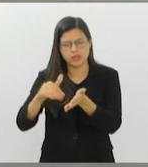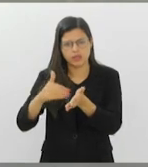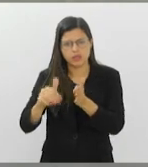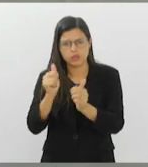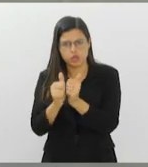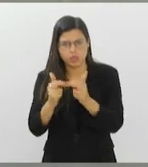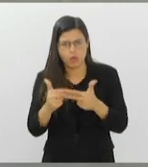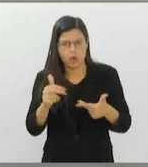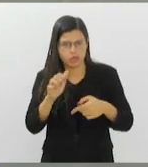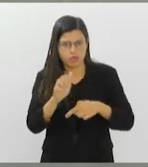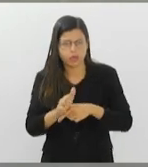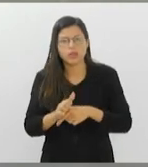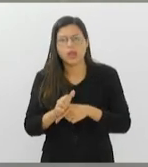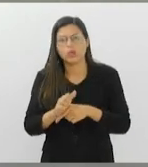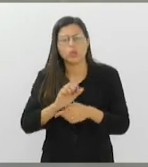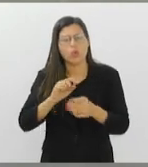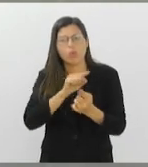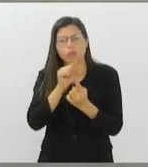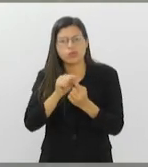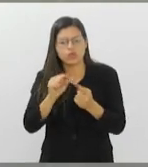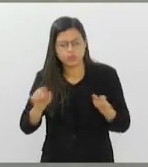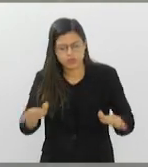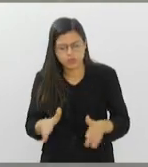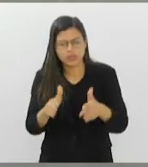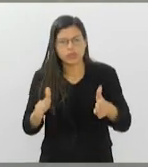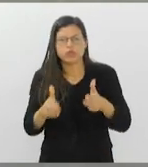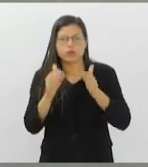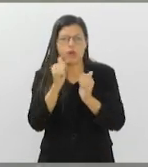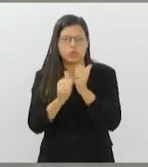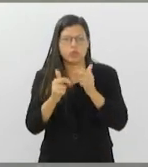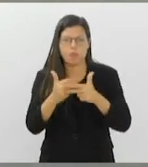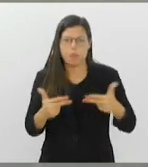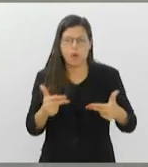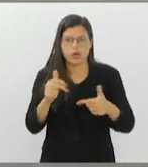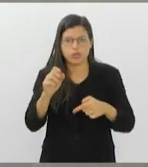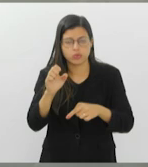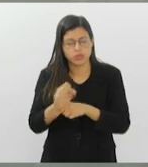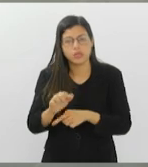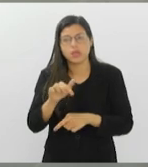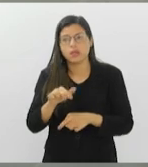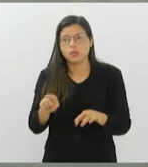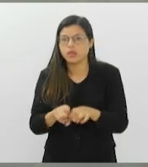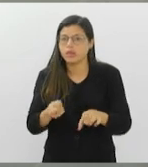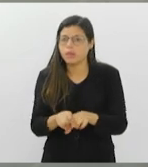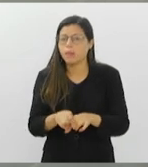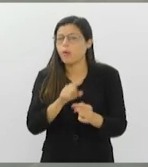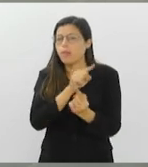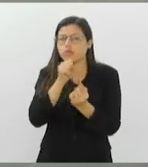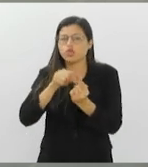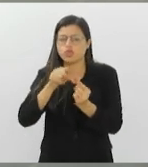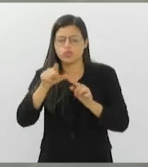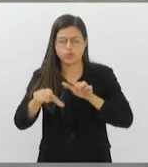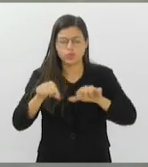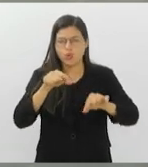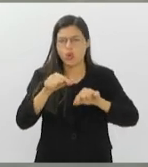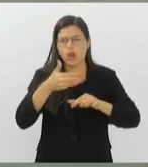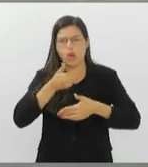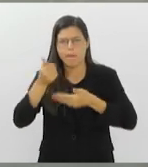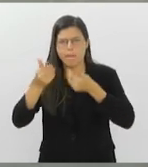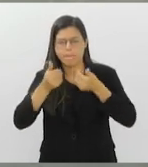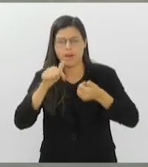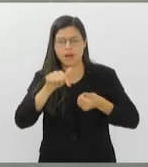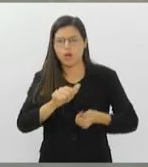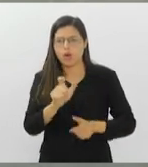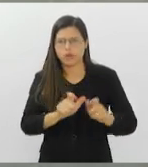visa fomentar o esporte em todo o território estadual e, além disso, ele serve de seletiva, para poder selecionar os melhores atletas do